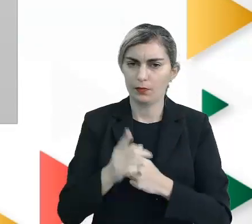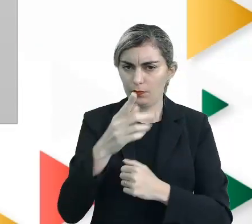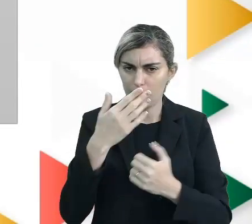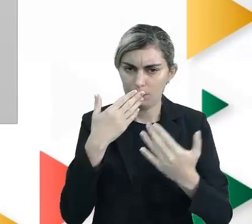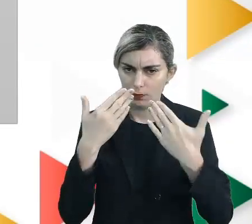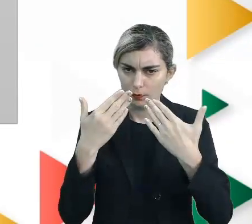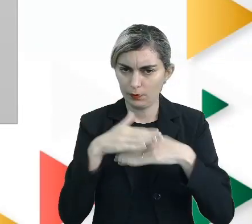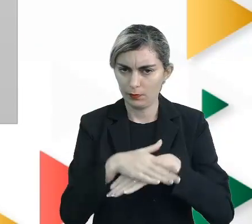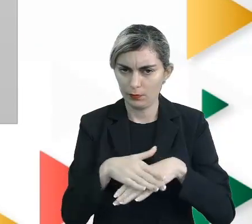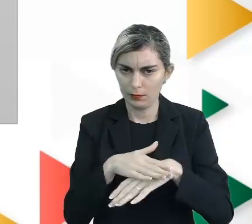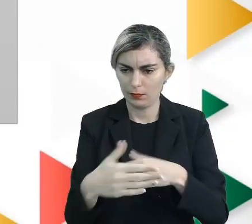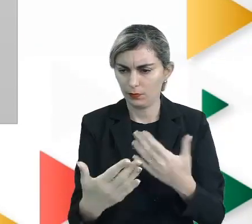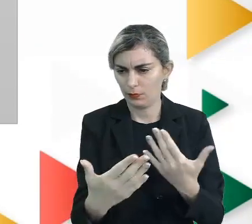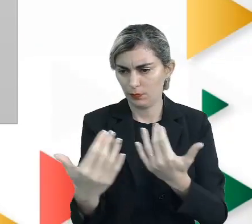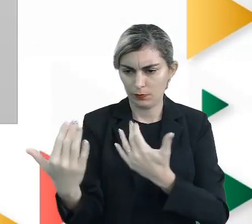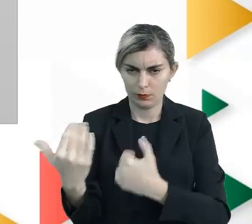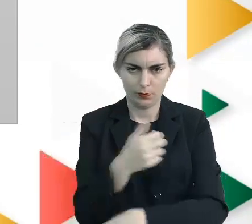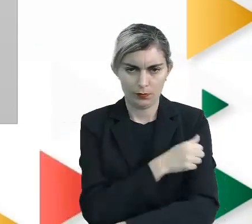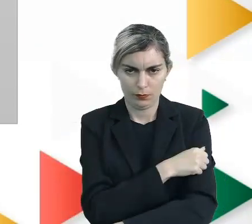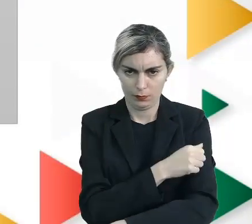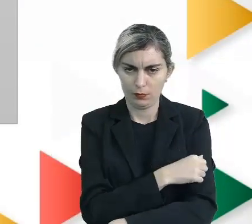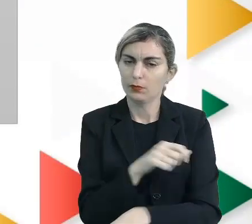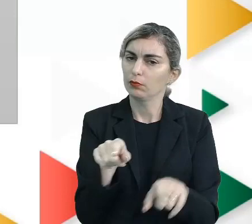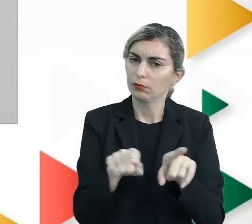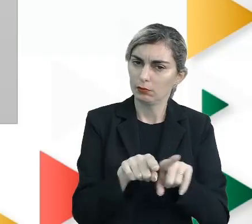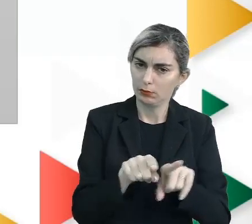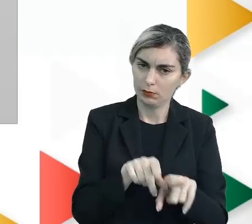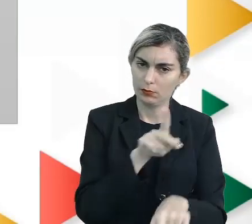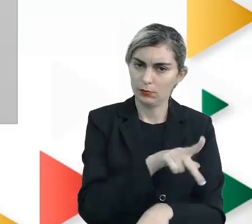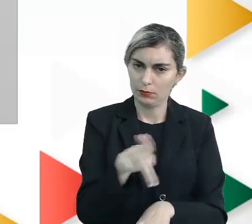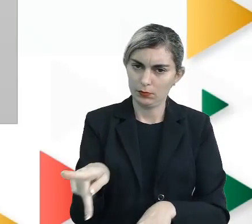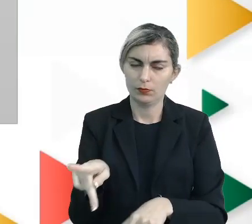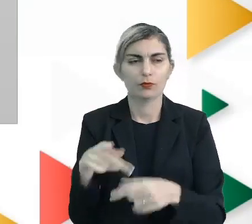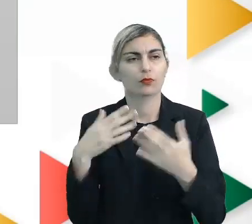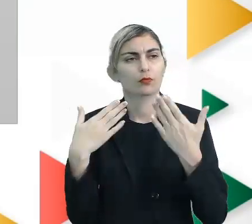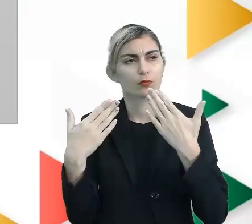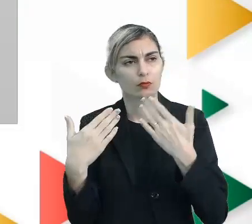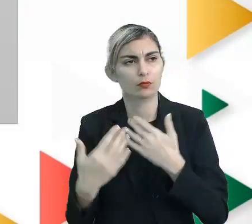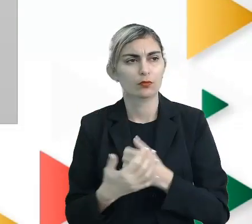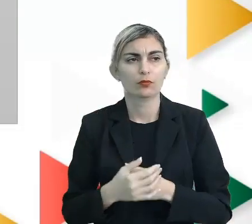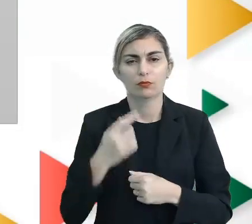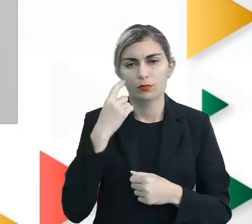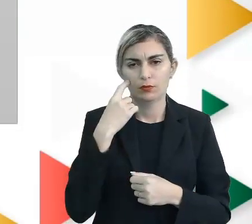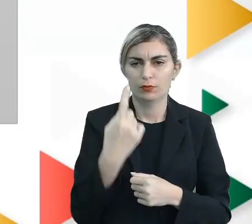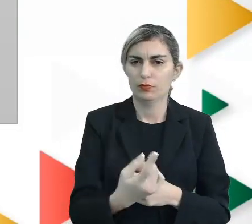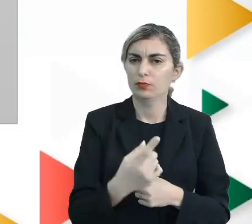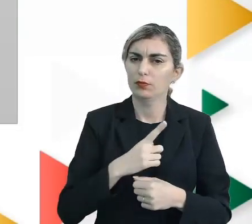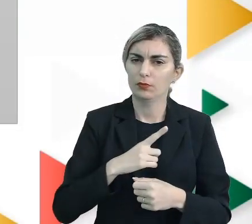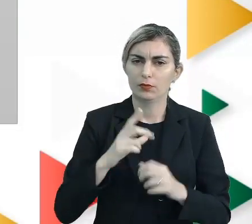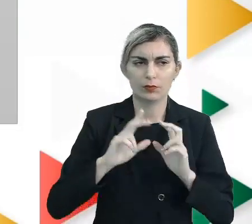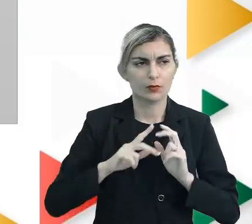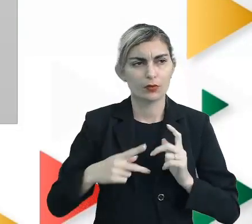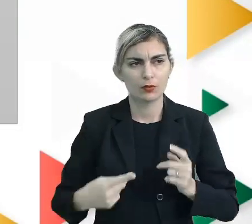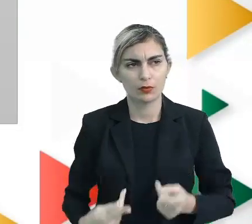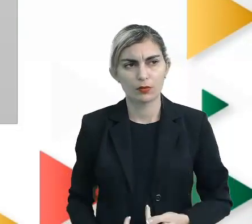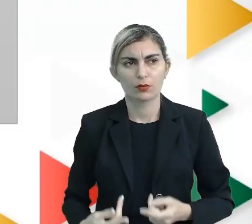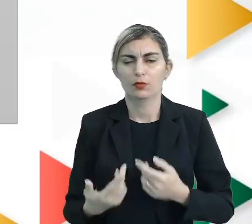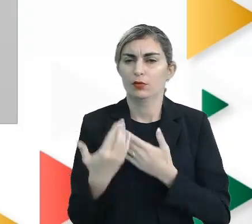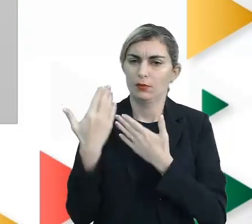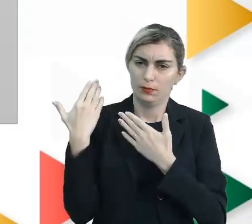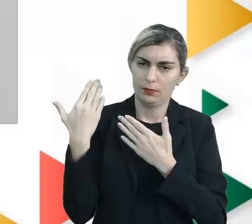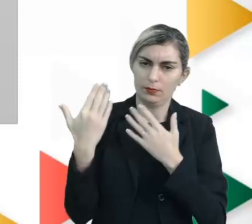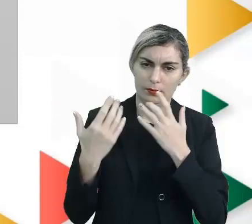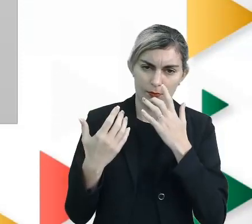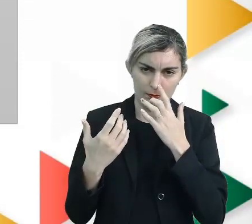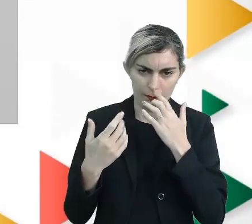os nossos jovens estudantes e professores também. Vejam só, aqui temos o cidadão, o ser humano, e ele está em